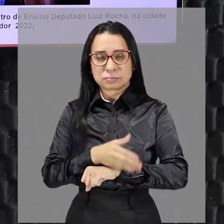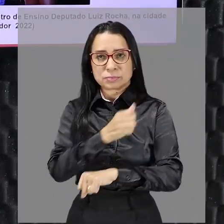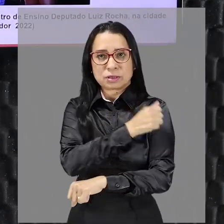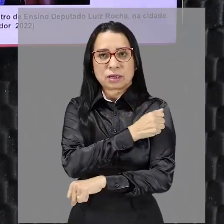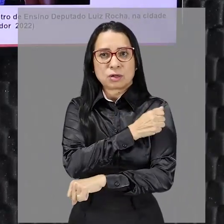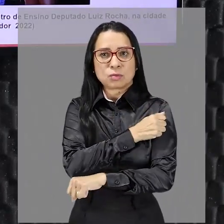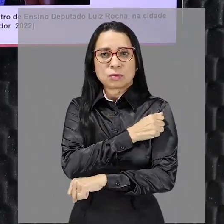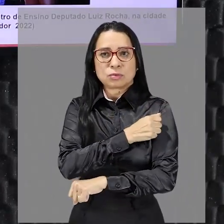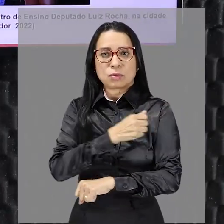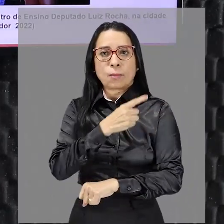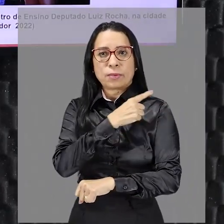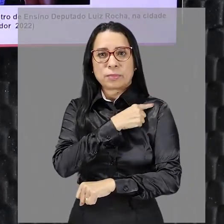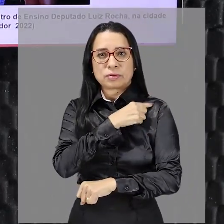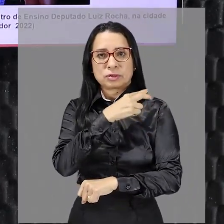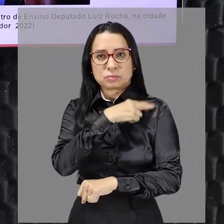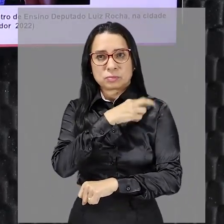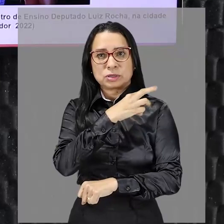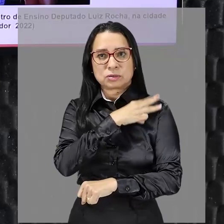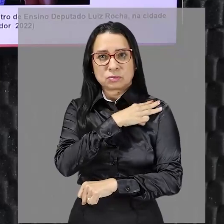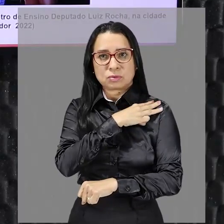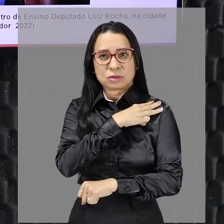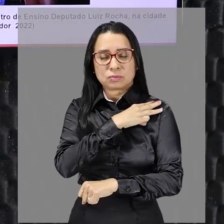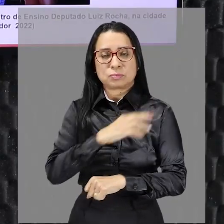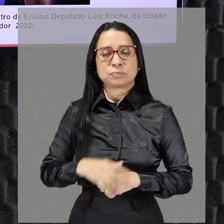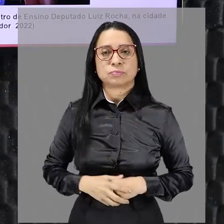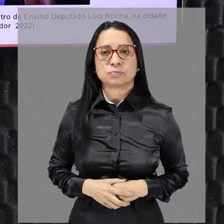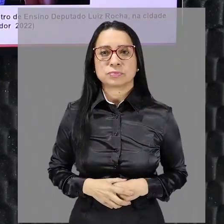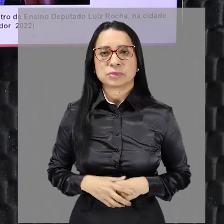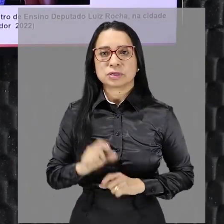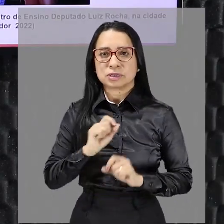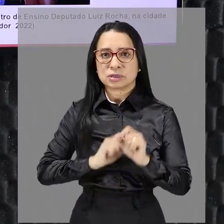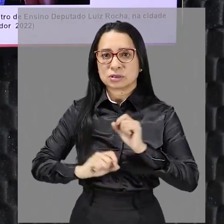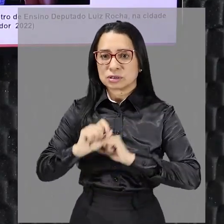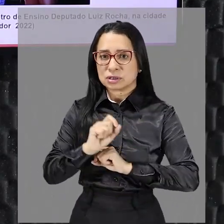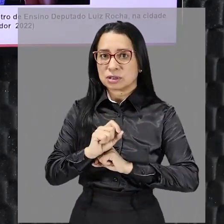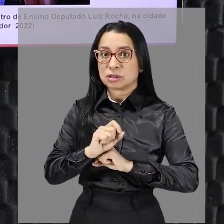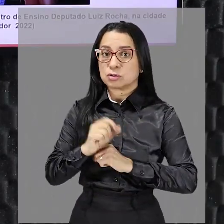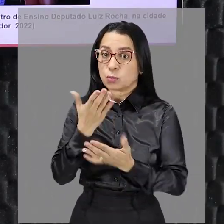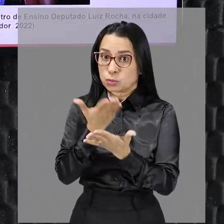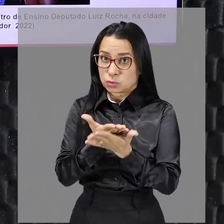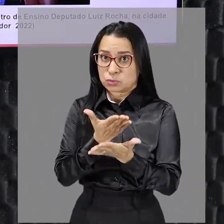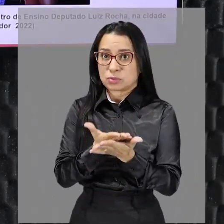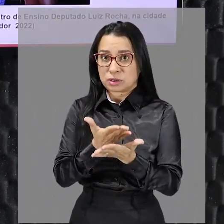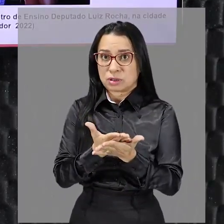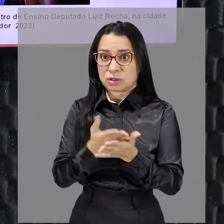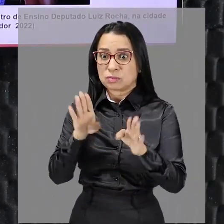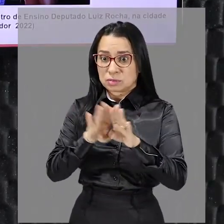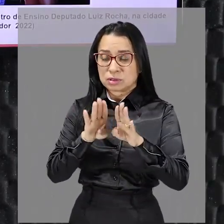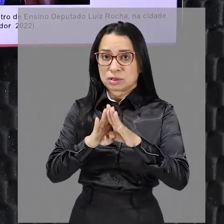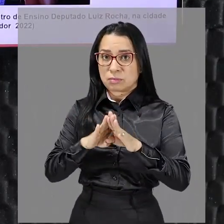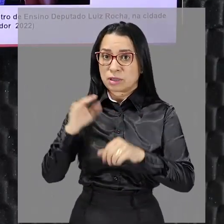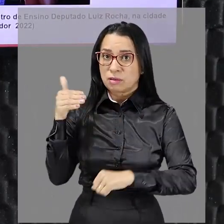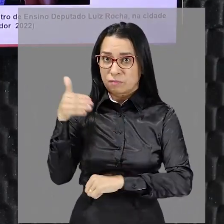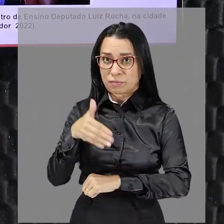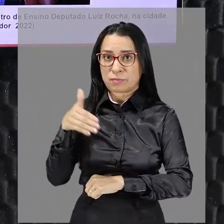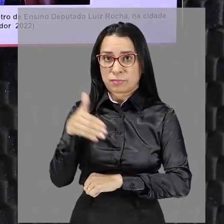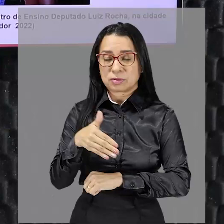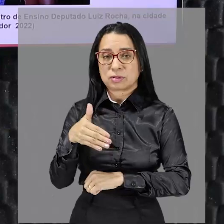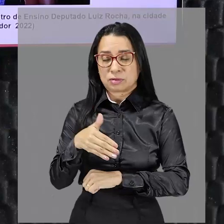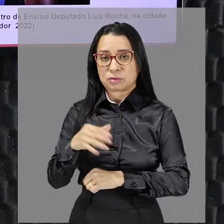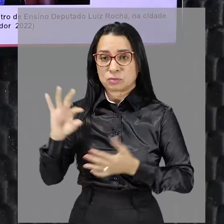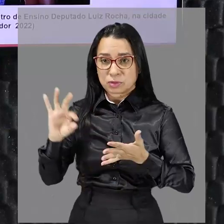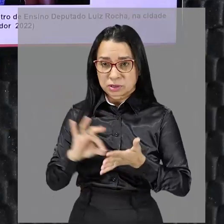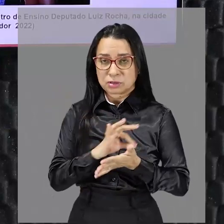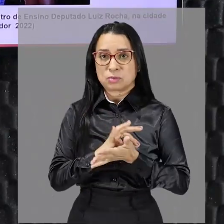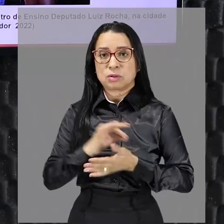1º, 2º e 3º ano do ensino médio, que estejam cursando e também frequentando, matriculados